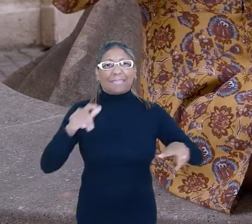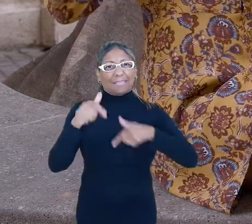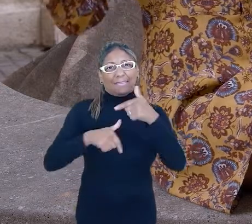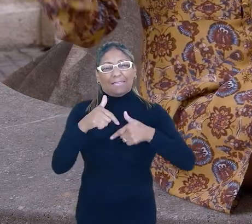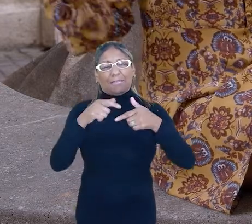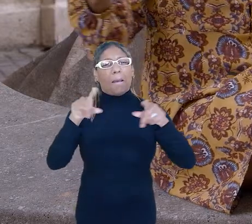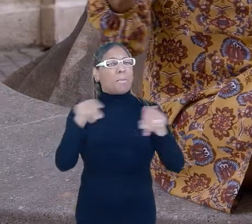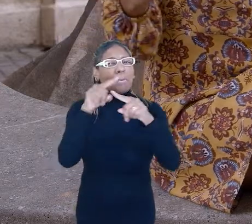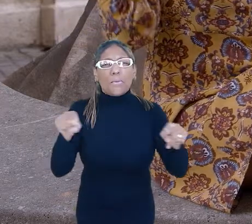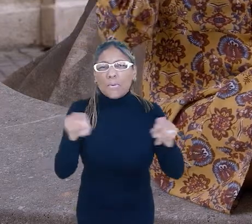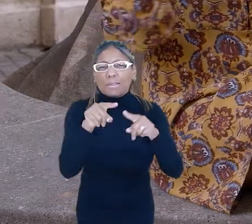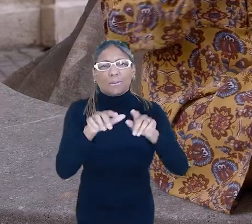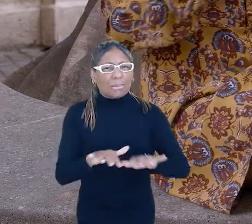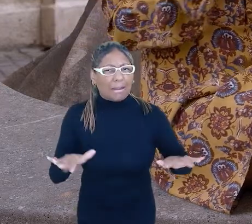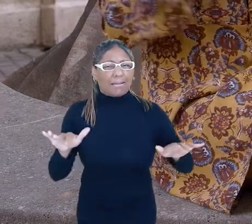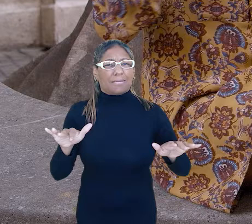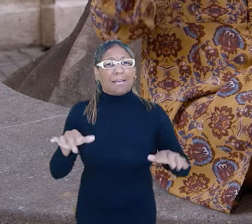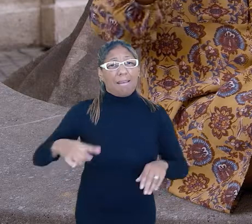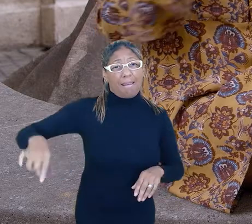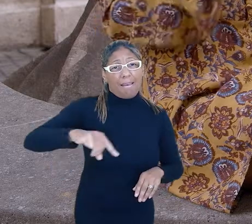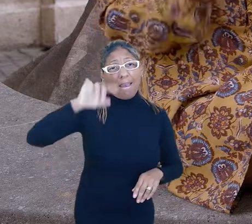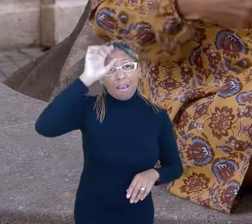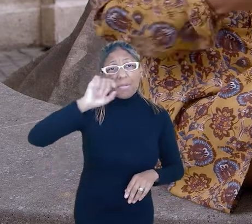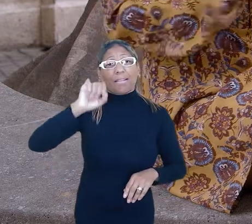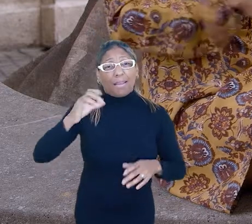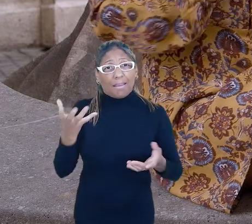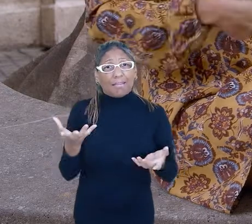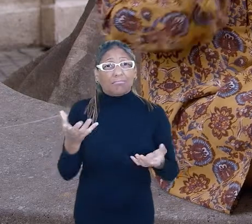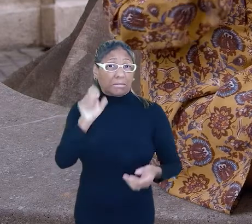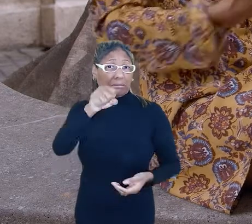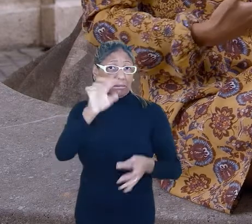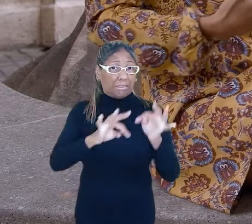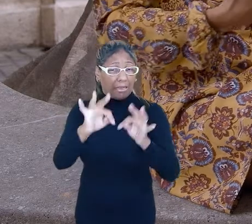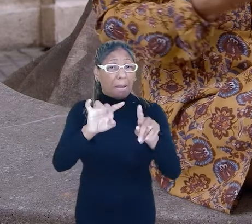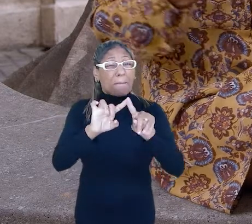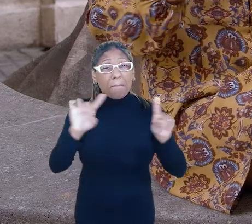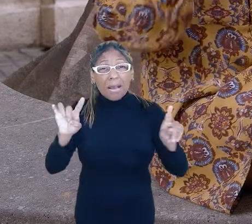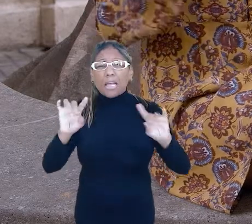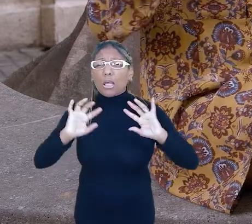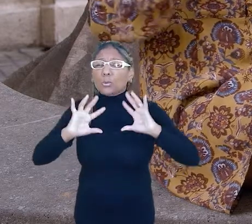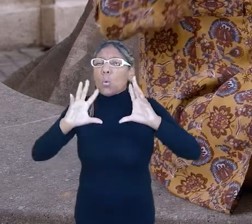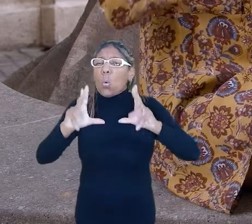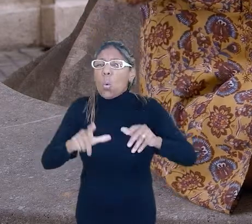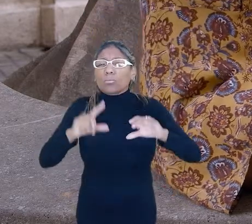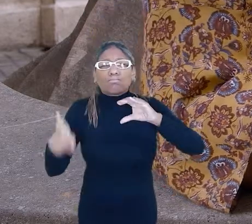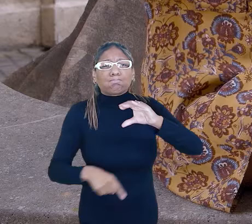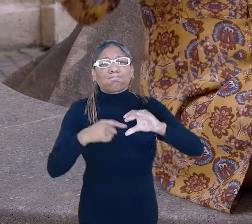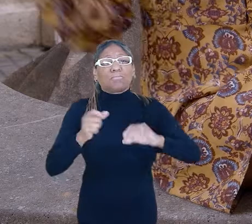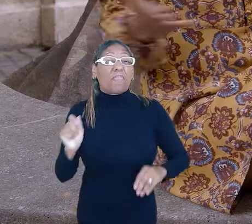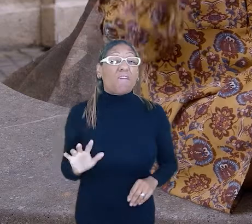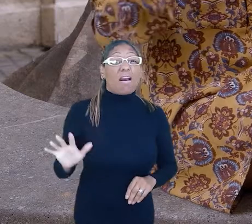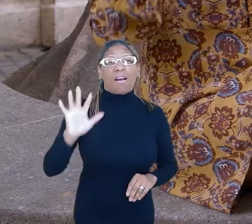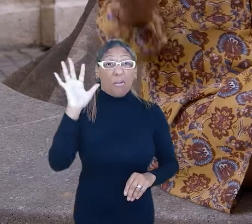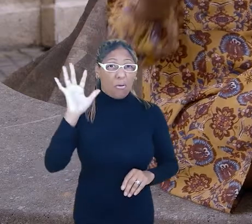crianças, trabalhar a música com essas crianças, não só para elas aprenderem a tocar um instrumento, não é só pela técnica, né? Mas é todo o universo